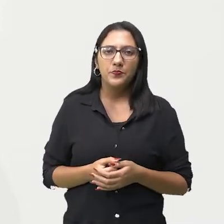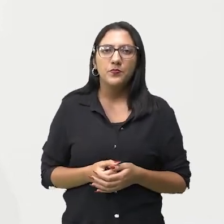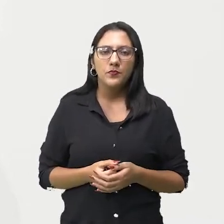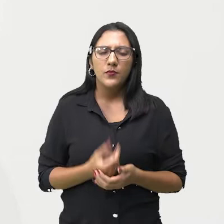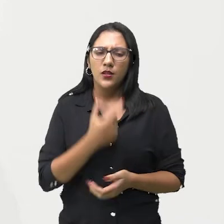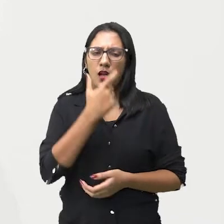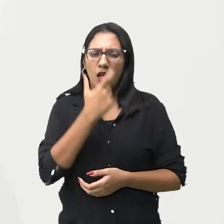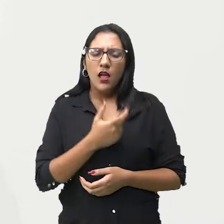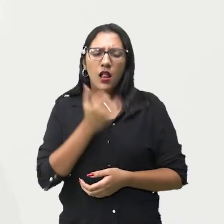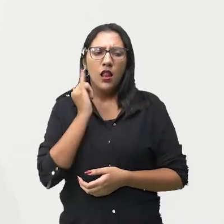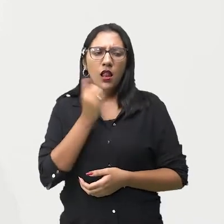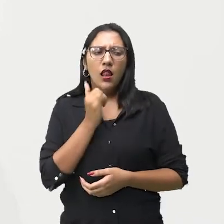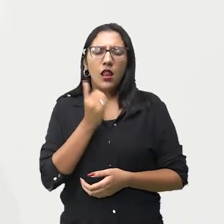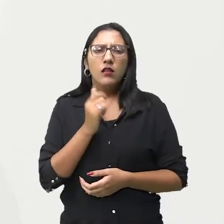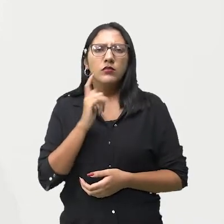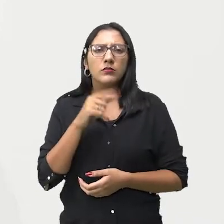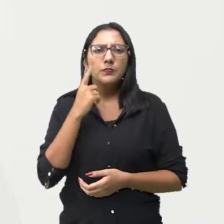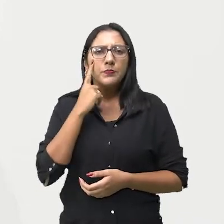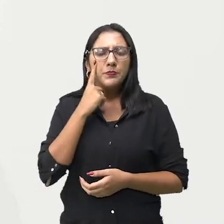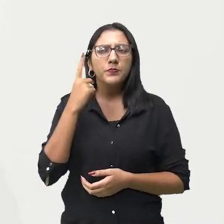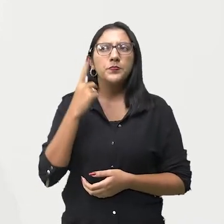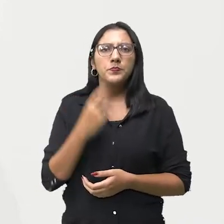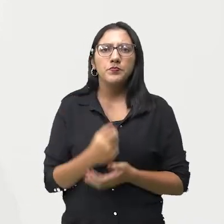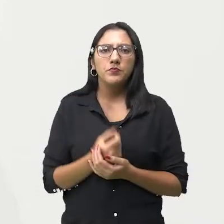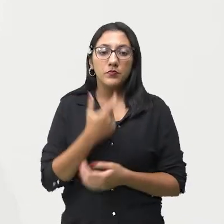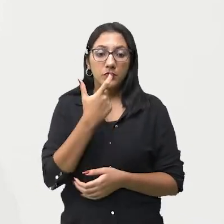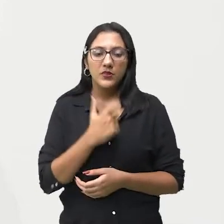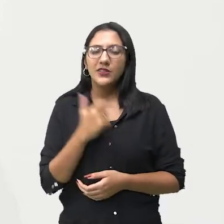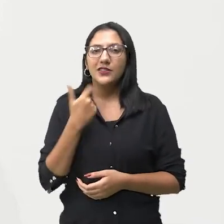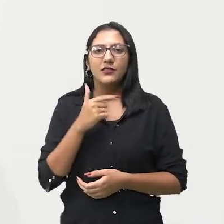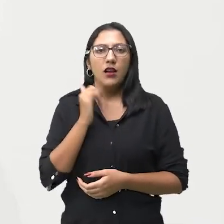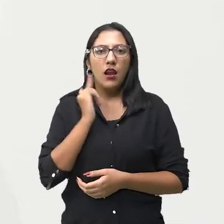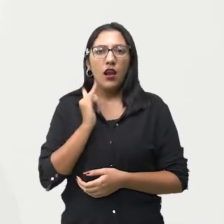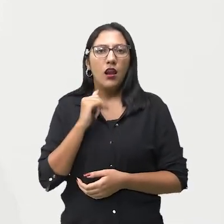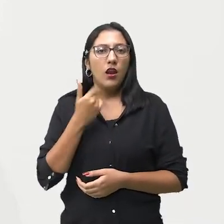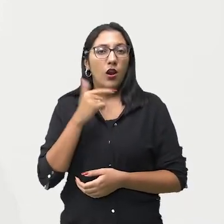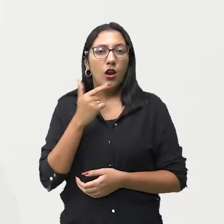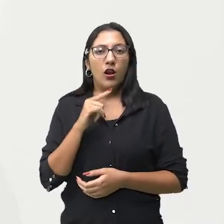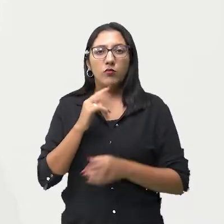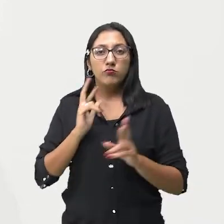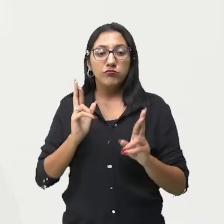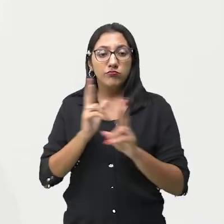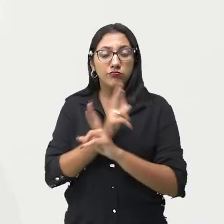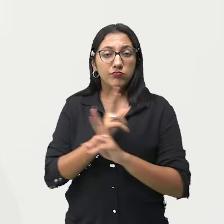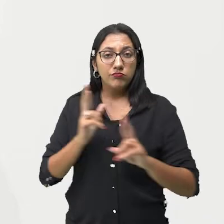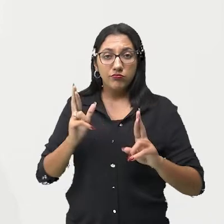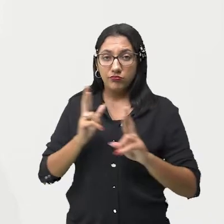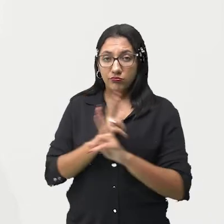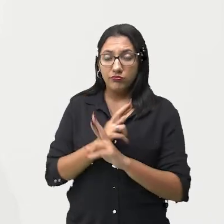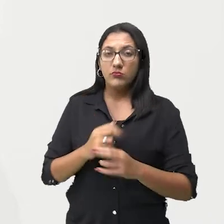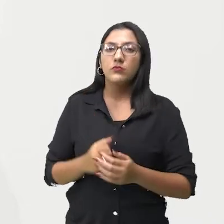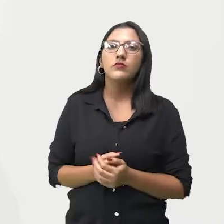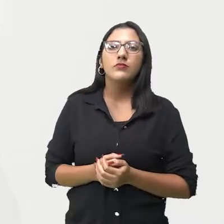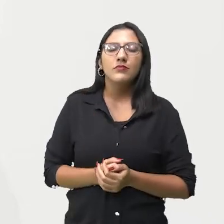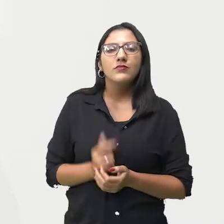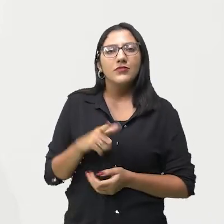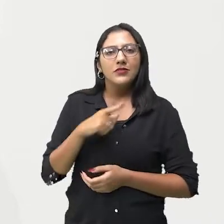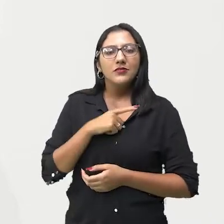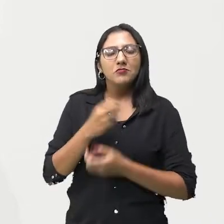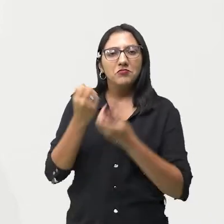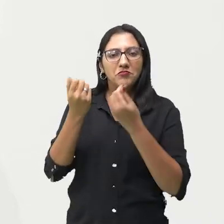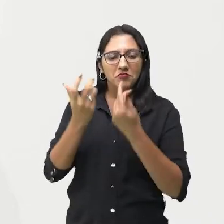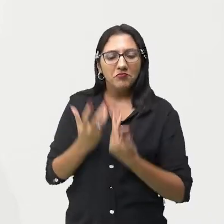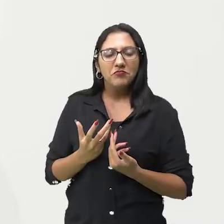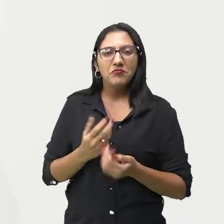é um observador, ou seja, ele não participou dos fatos, ele os observou e conta para nós,